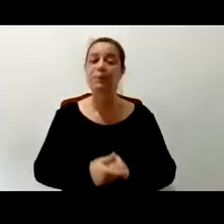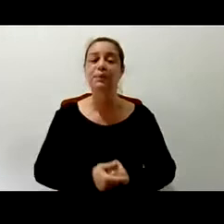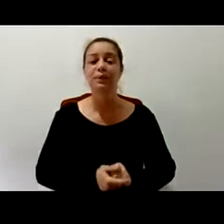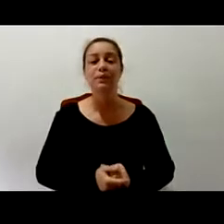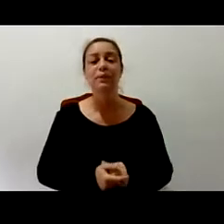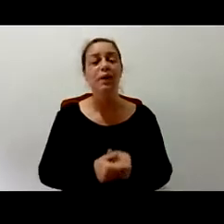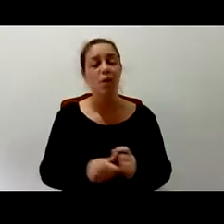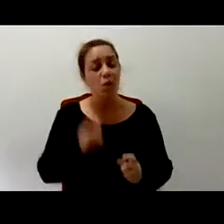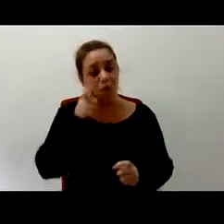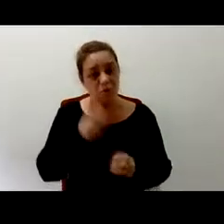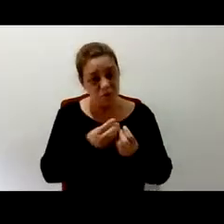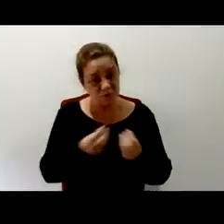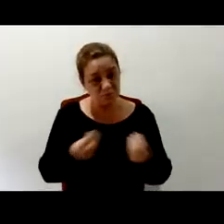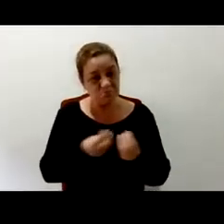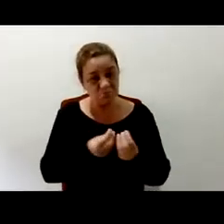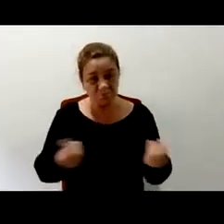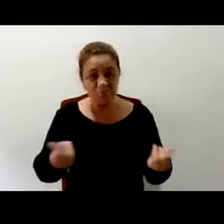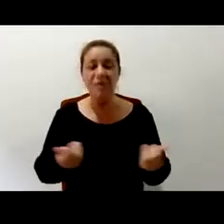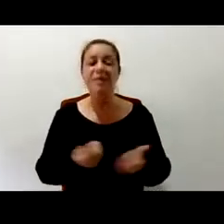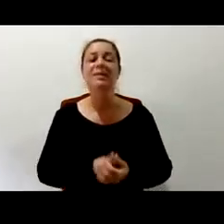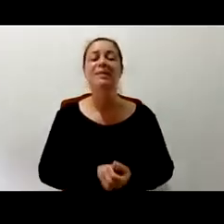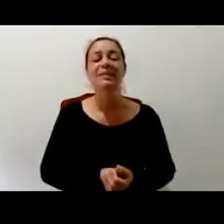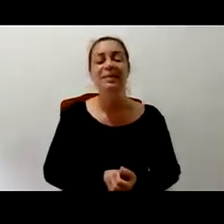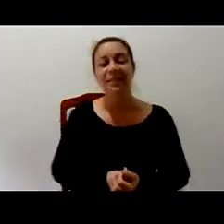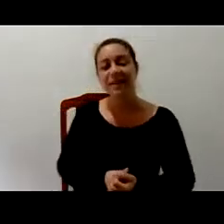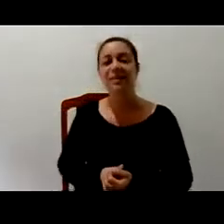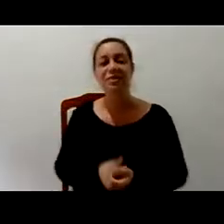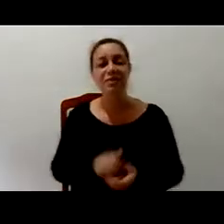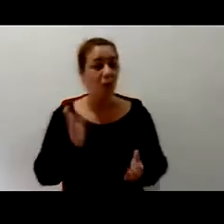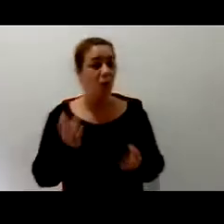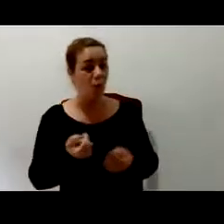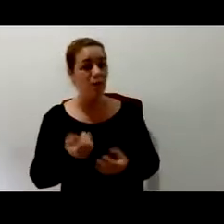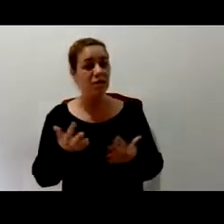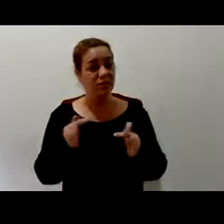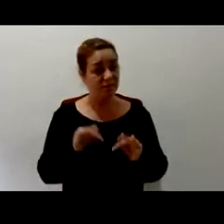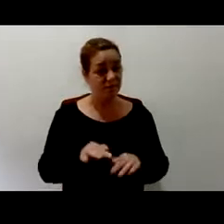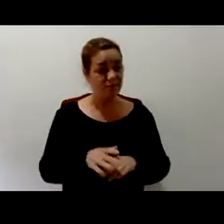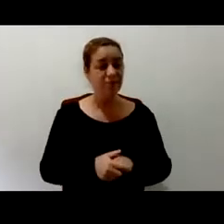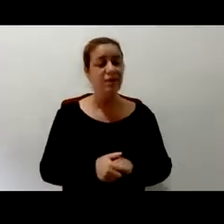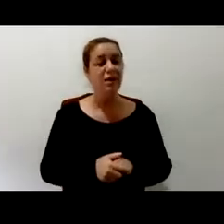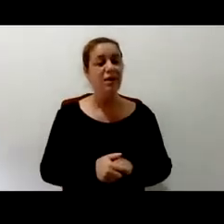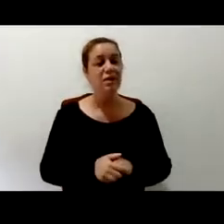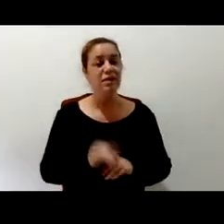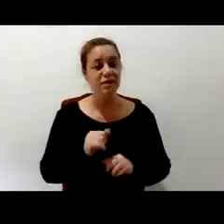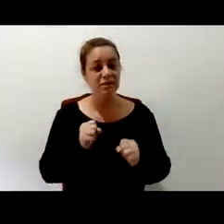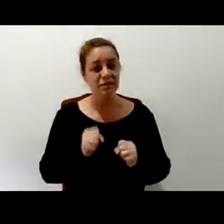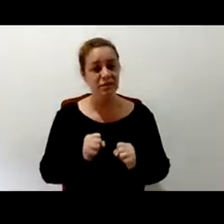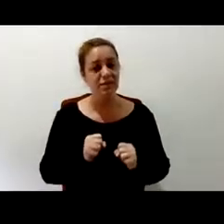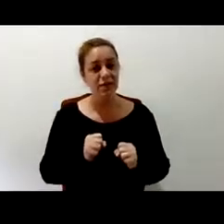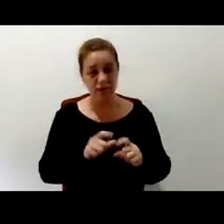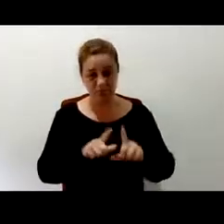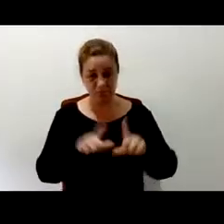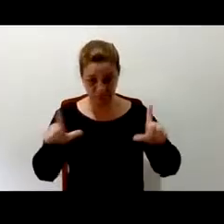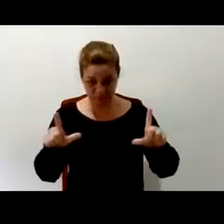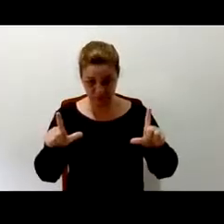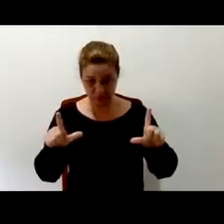qualificou, está em vias de fato aí de implementação. Se você quiser parar de compartilhar, é um botãozinho